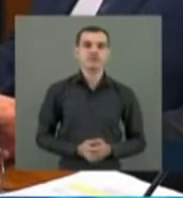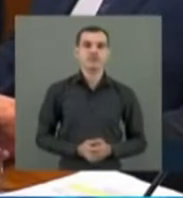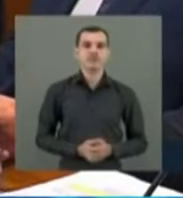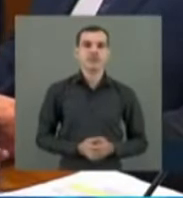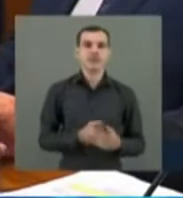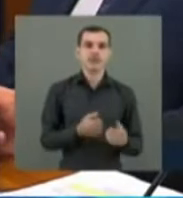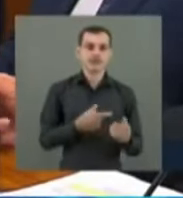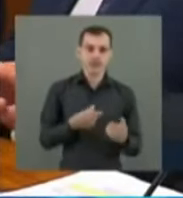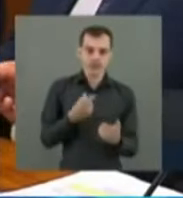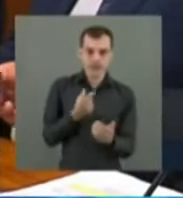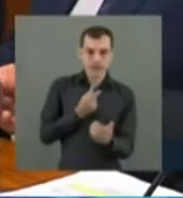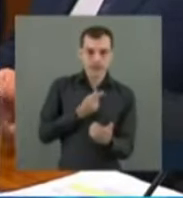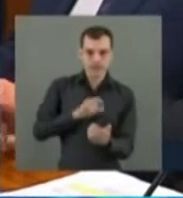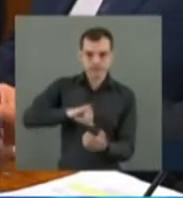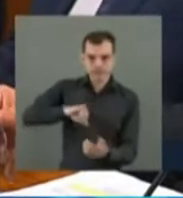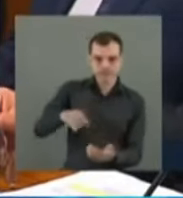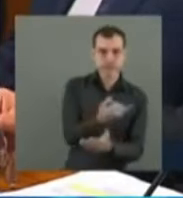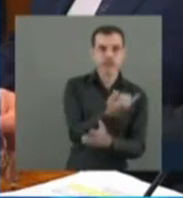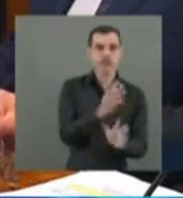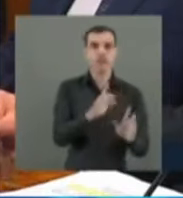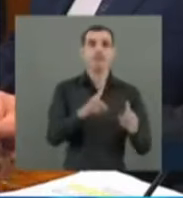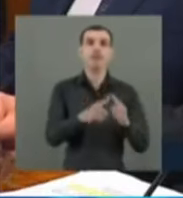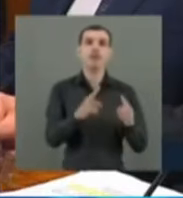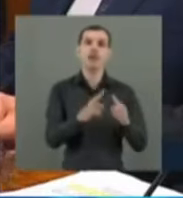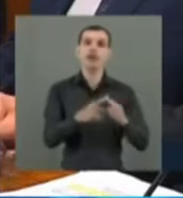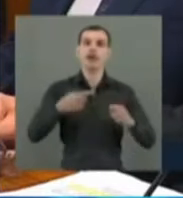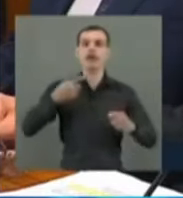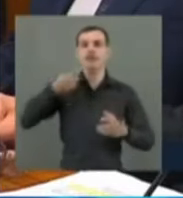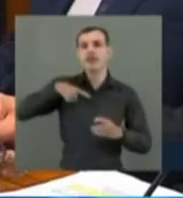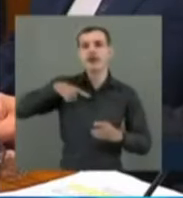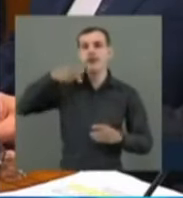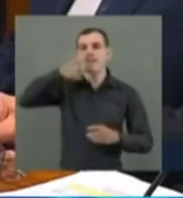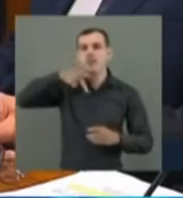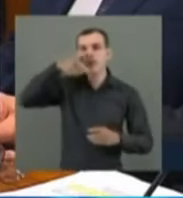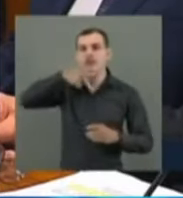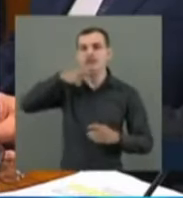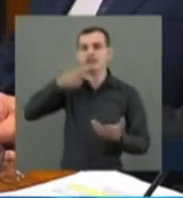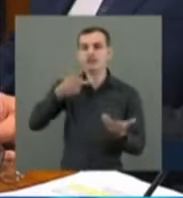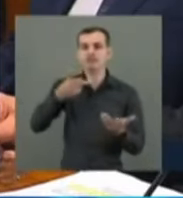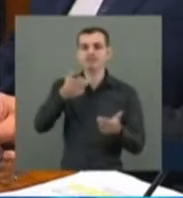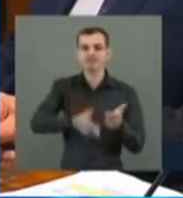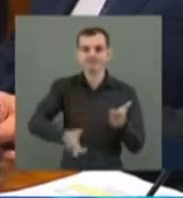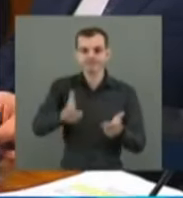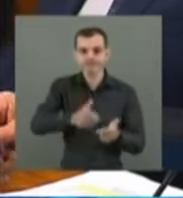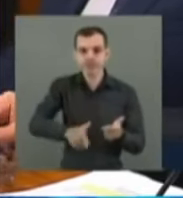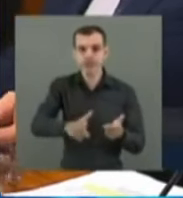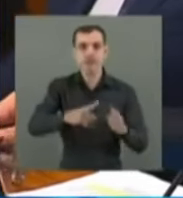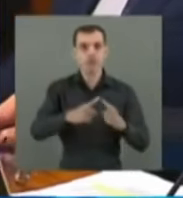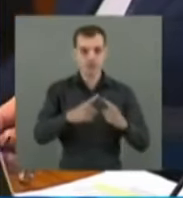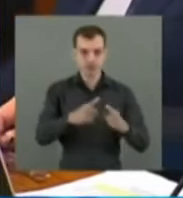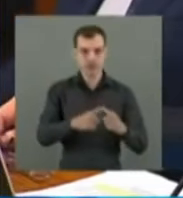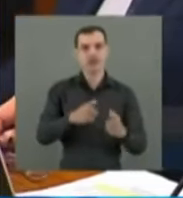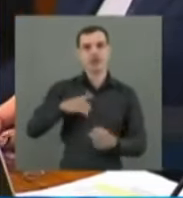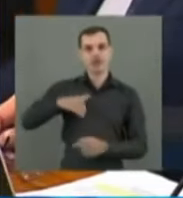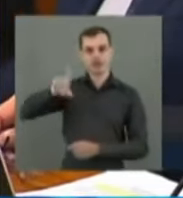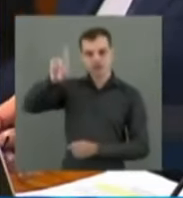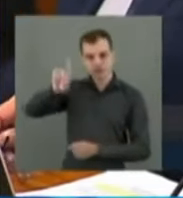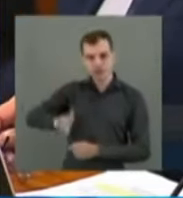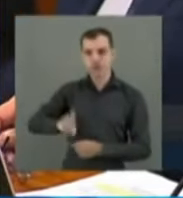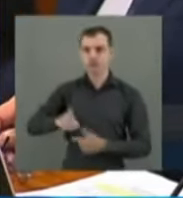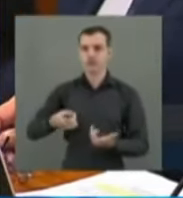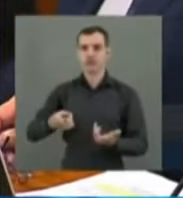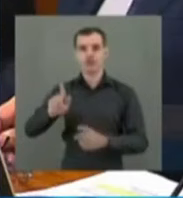Guilherme Frederico Hernandes Dens. Esse é o penúltimo a votar, vai votar antes do presidente do